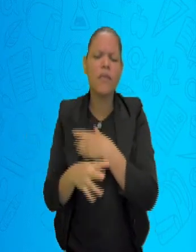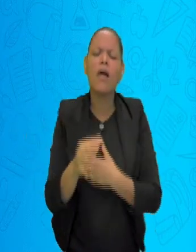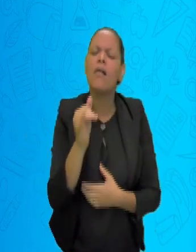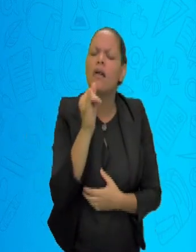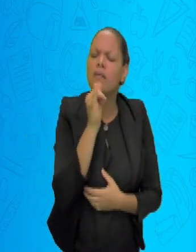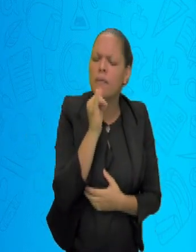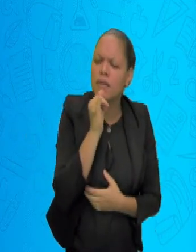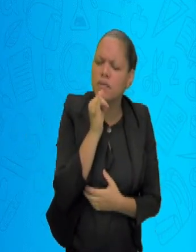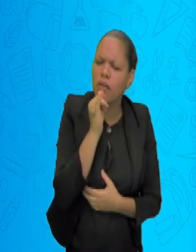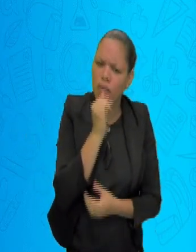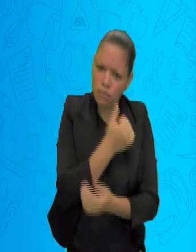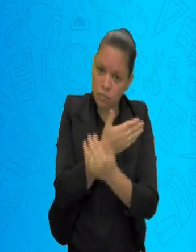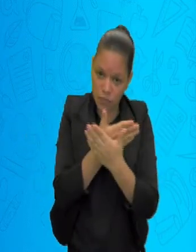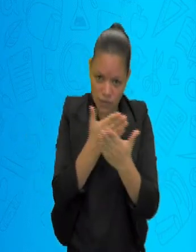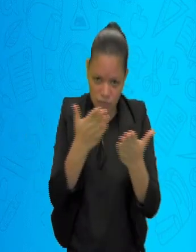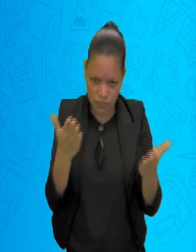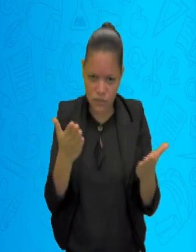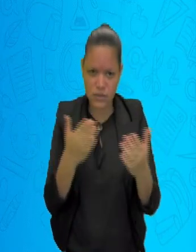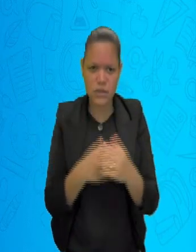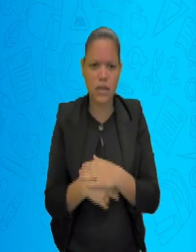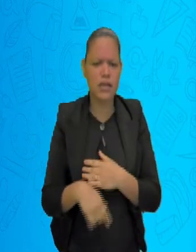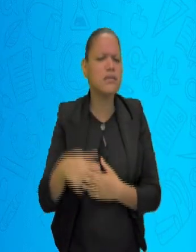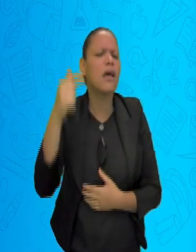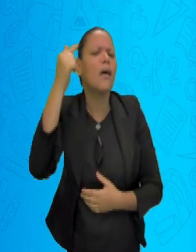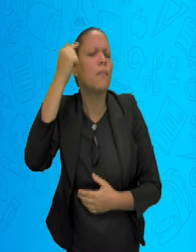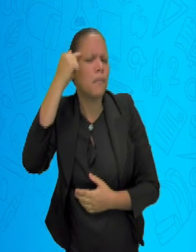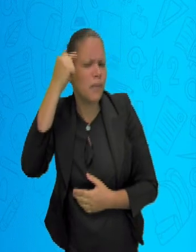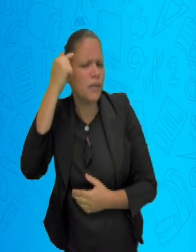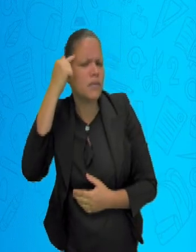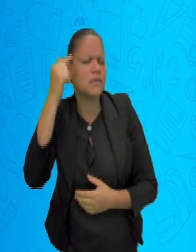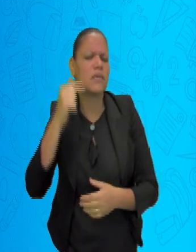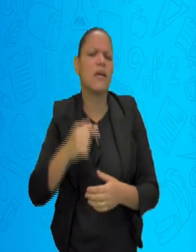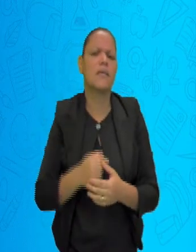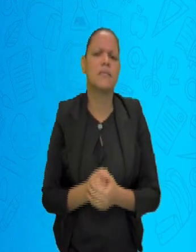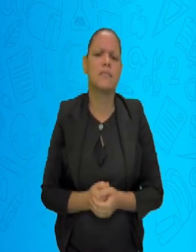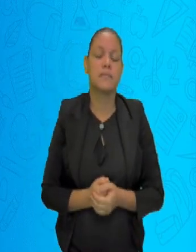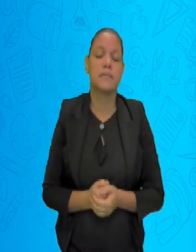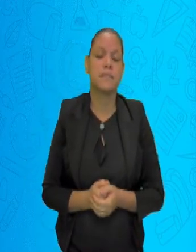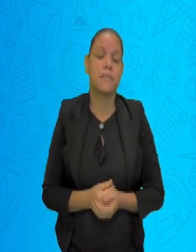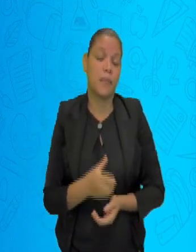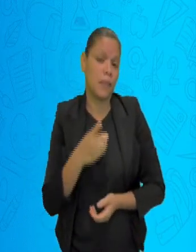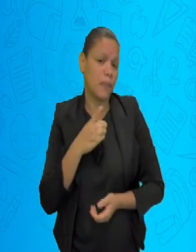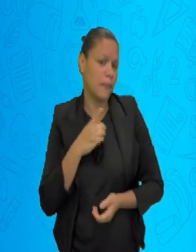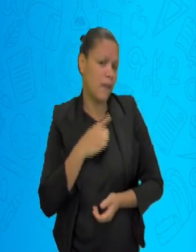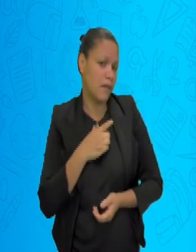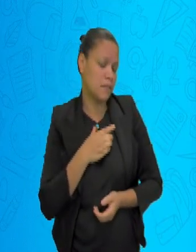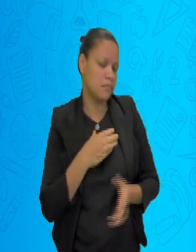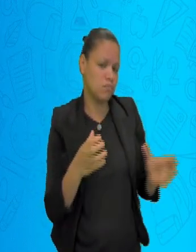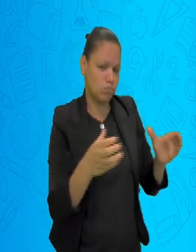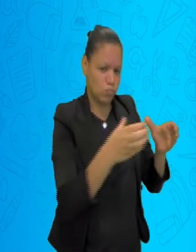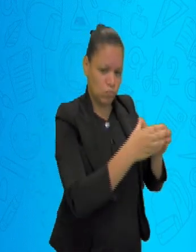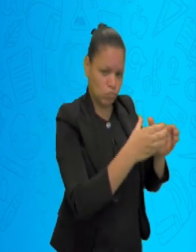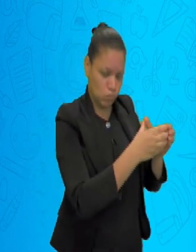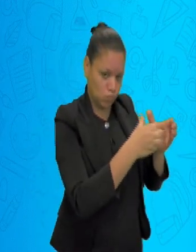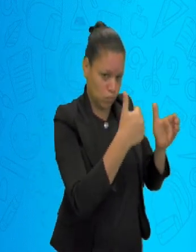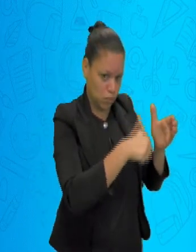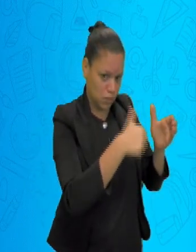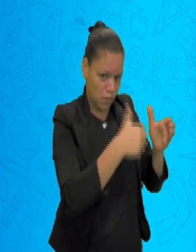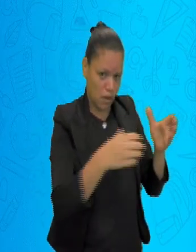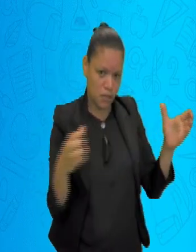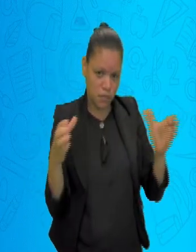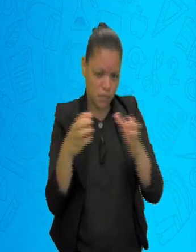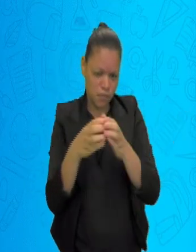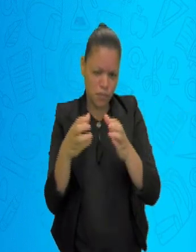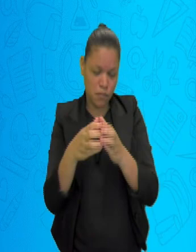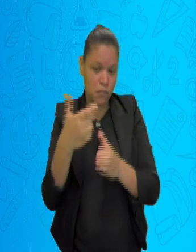pode pensar em outros produtos que fazem o mesmo caminho. Então nós temos o setor primário, secundário e terciário.